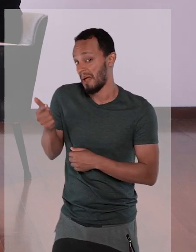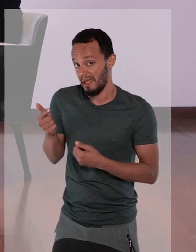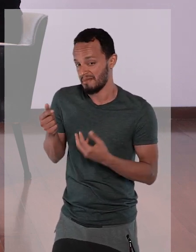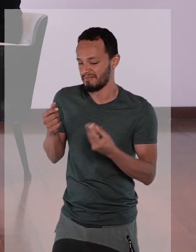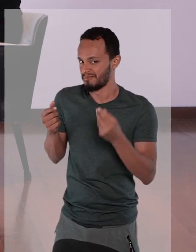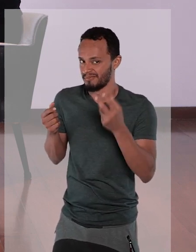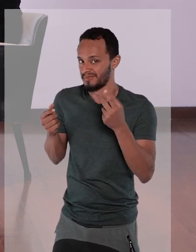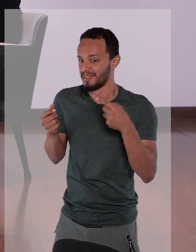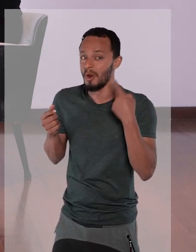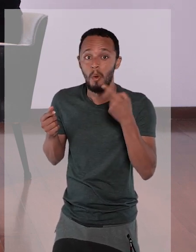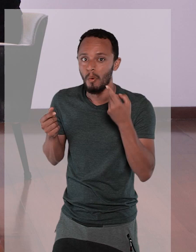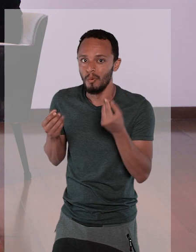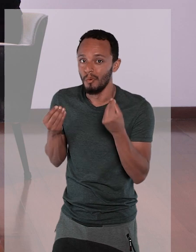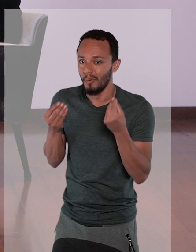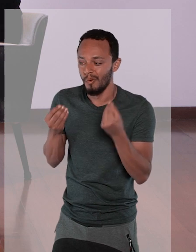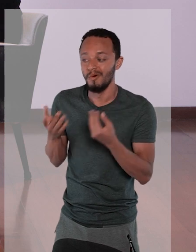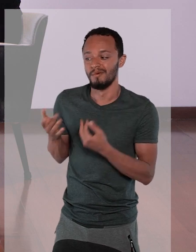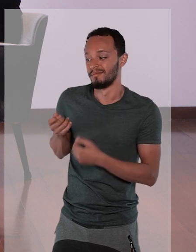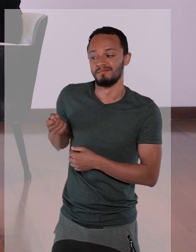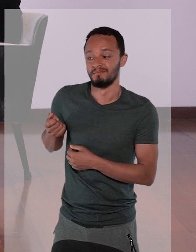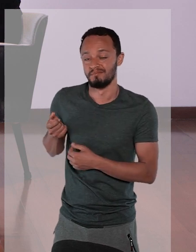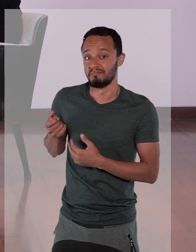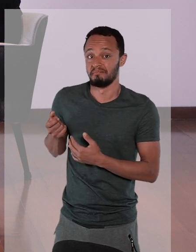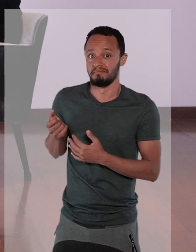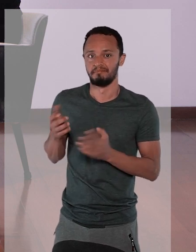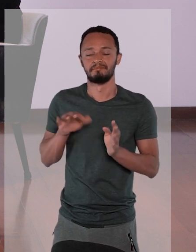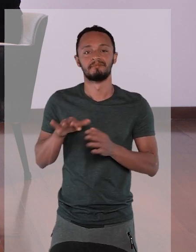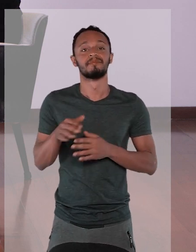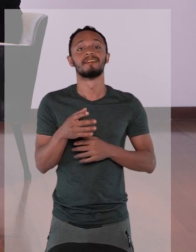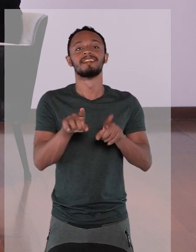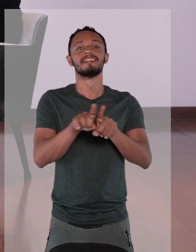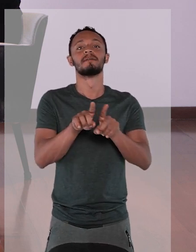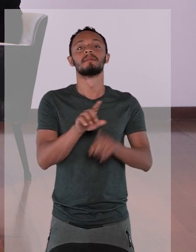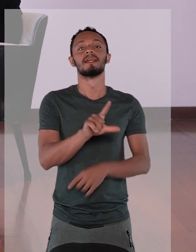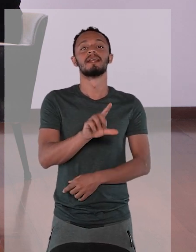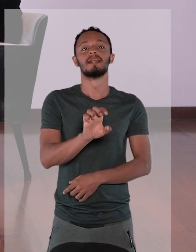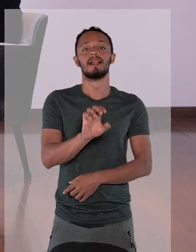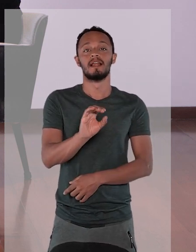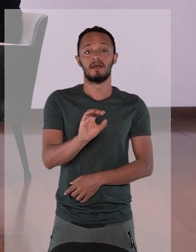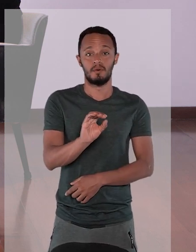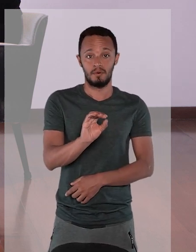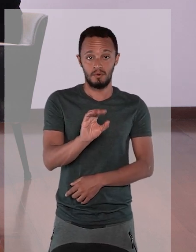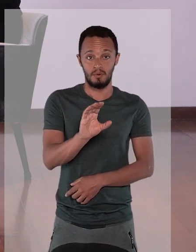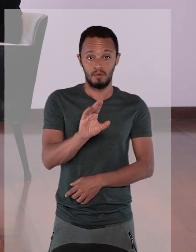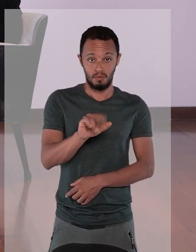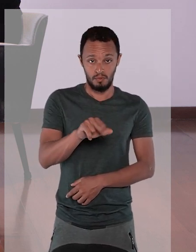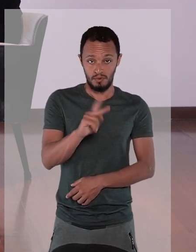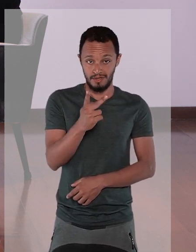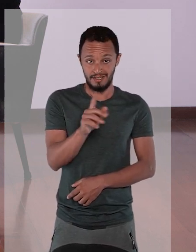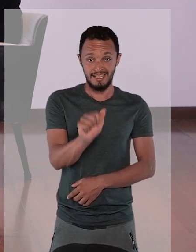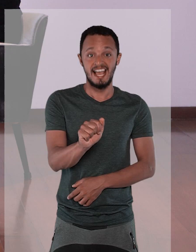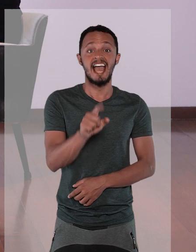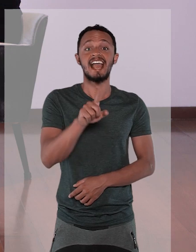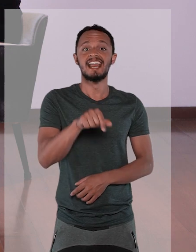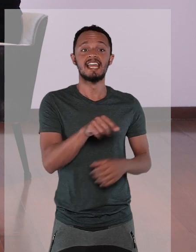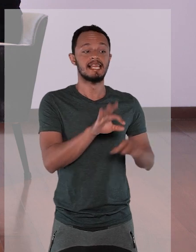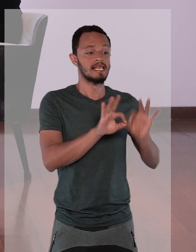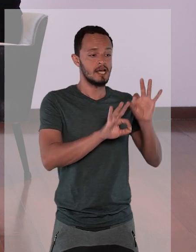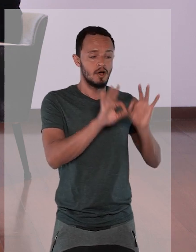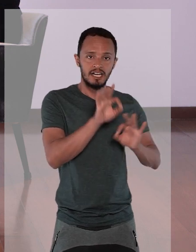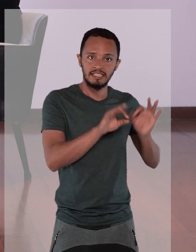era. Agradeço também a presença aqui do meu querido Léo Cunha, meu curador nos festivais,